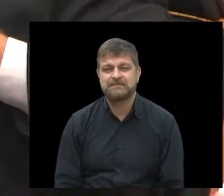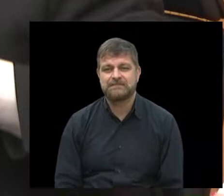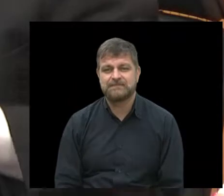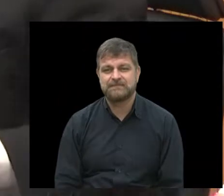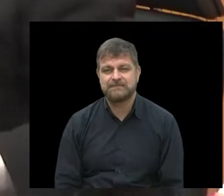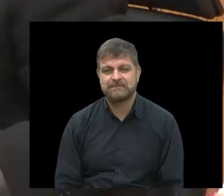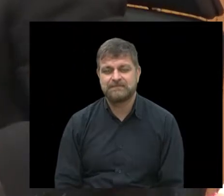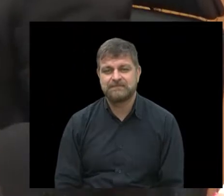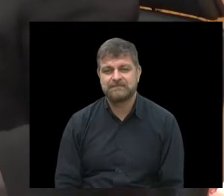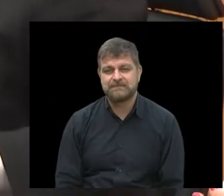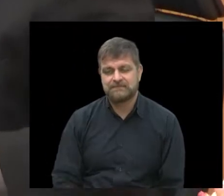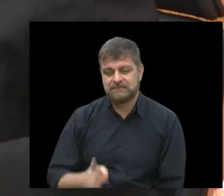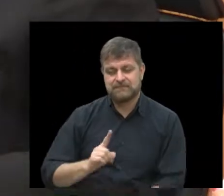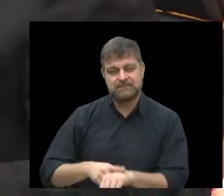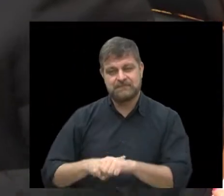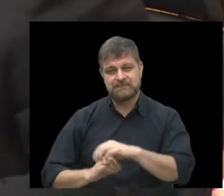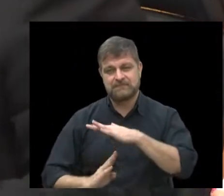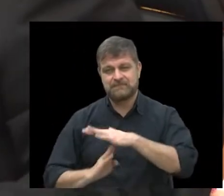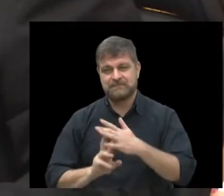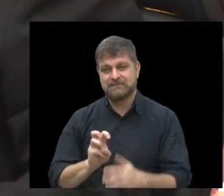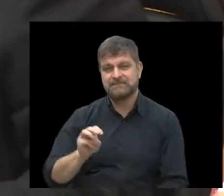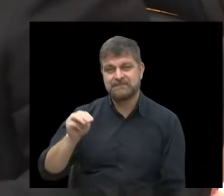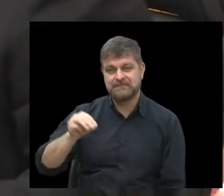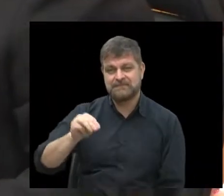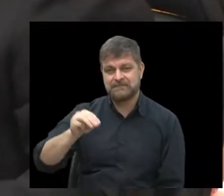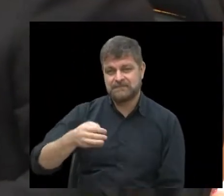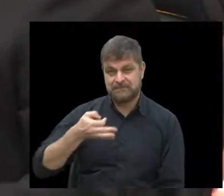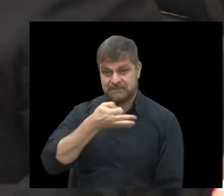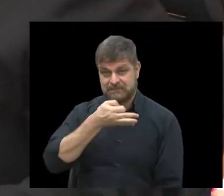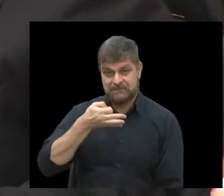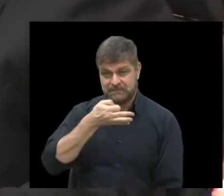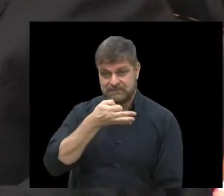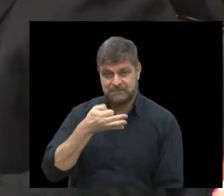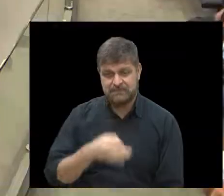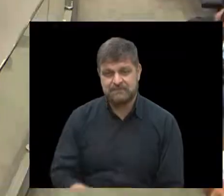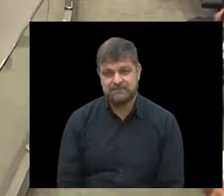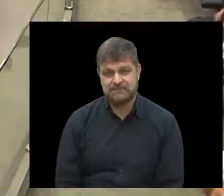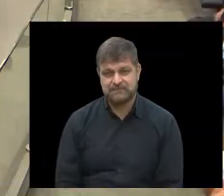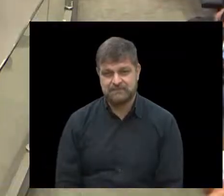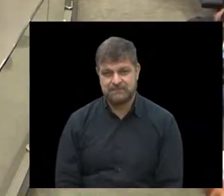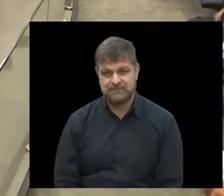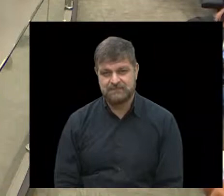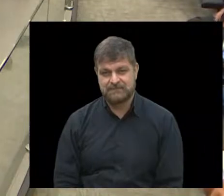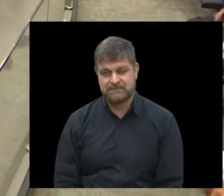Vereador Edson Ribeiro, Vossa Excelência tem a tribuna por até 5 minutos.